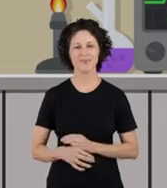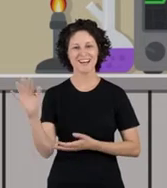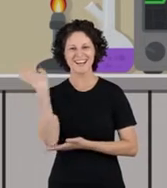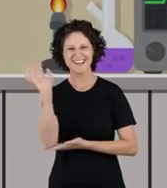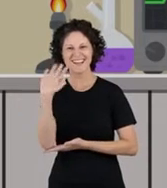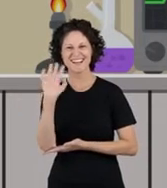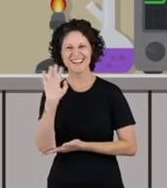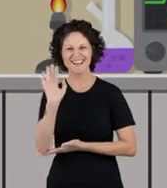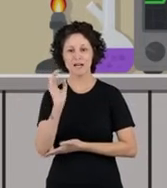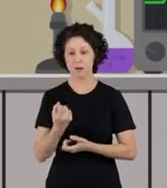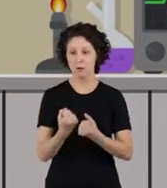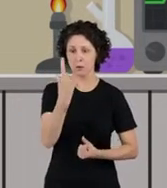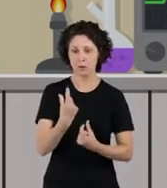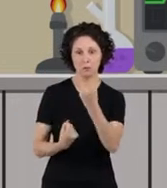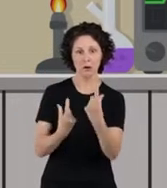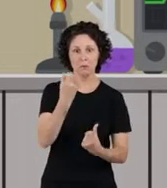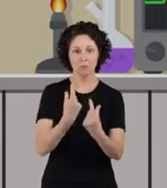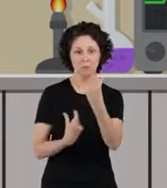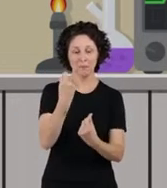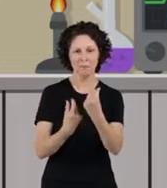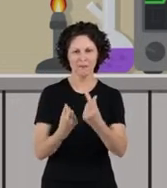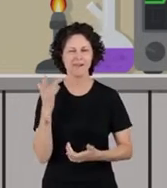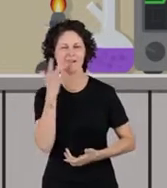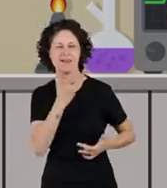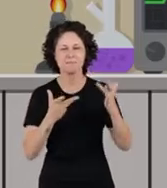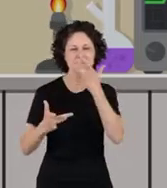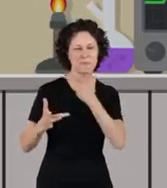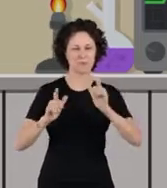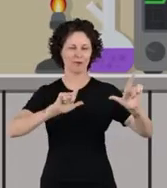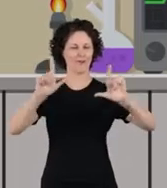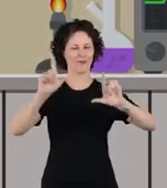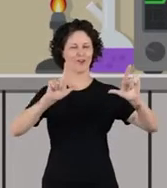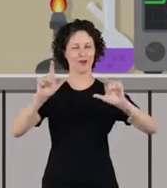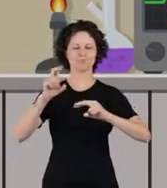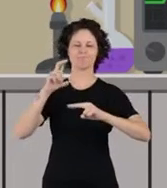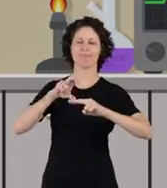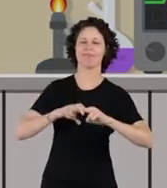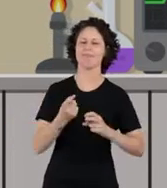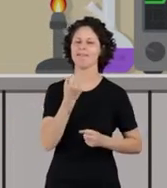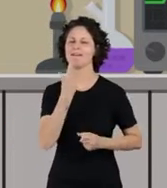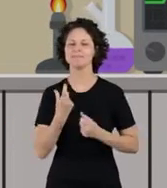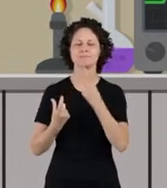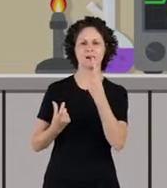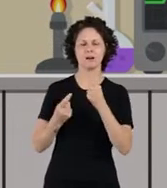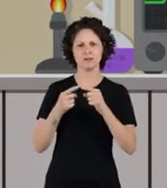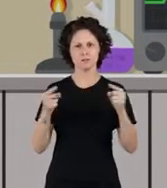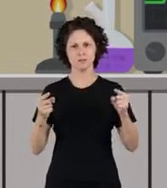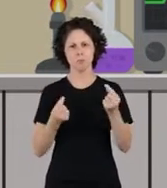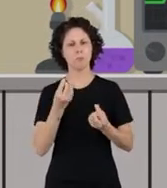Olá, eu adoro assistir o meu filme preferido comendo pipoca. Mas você já parou para pensar como os alimentos se